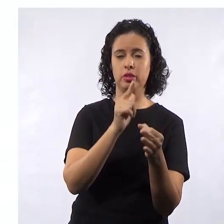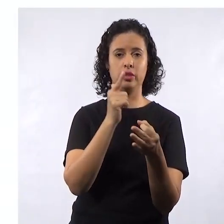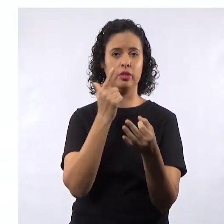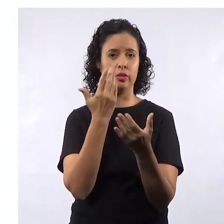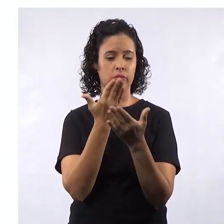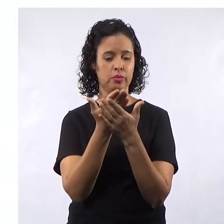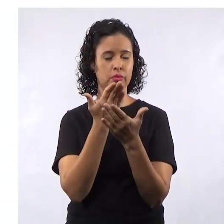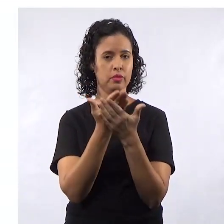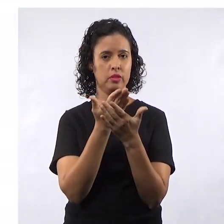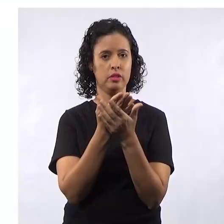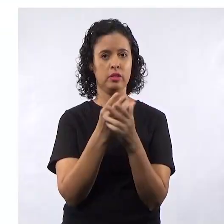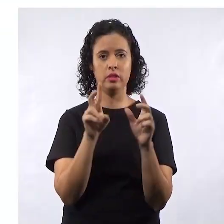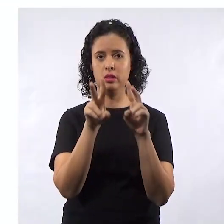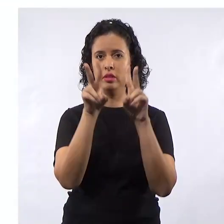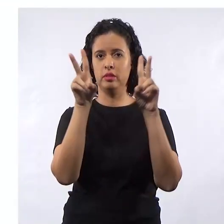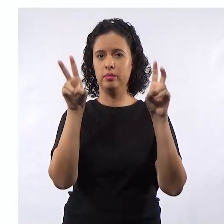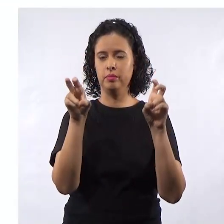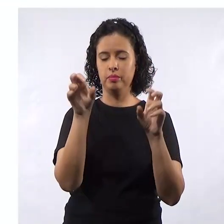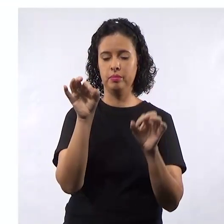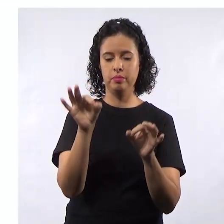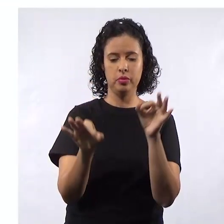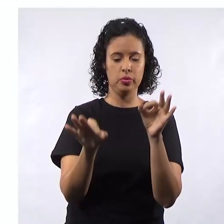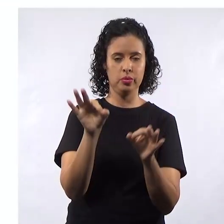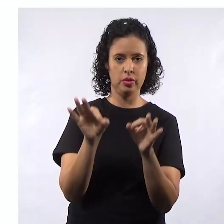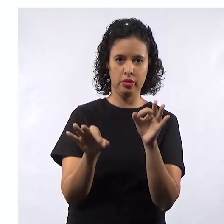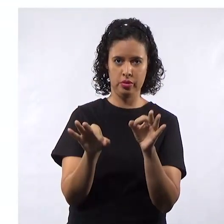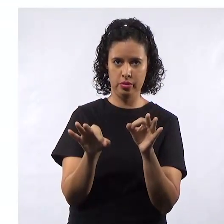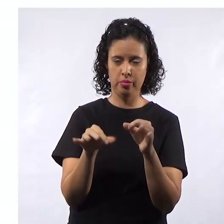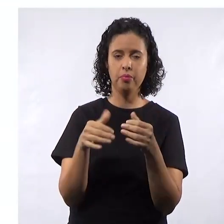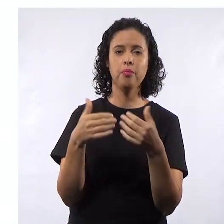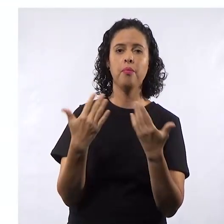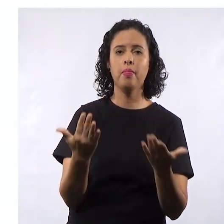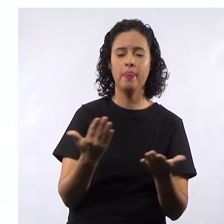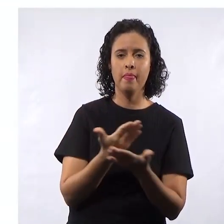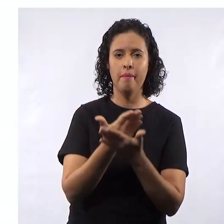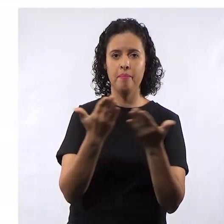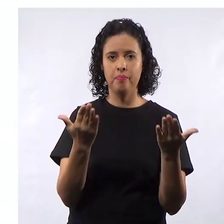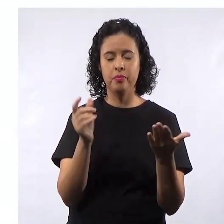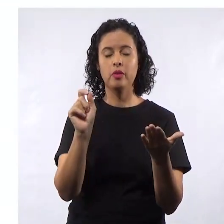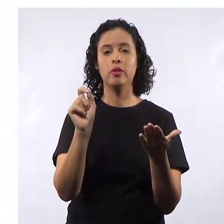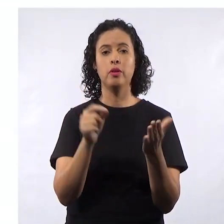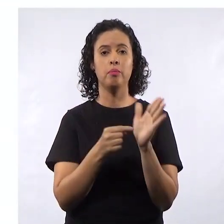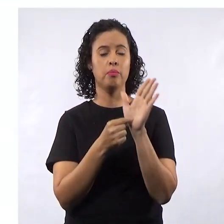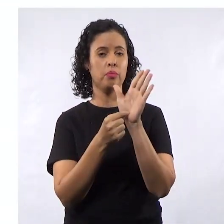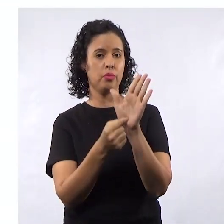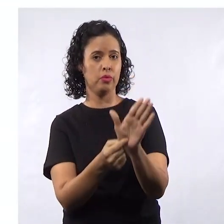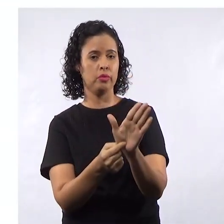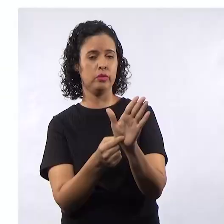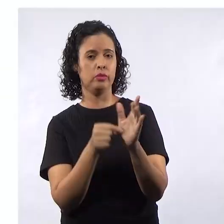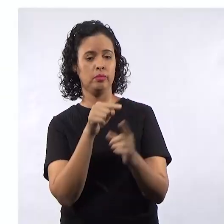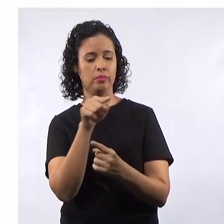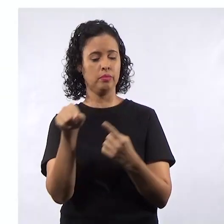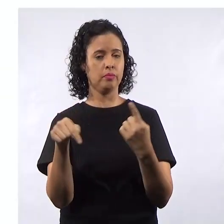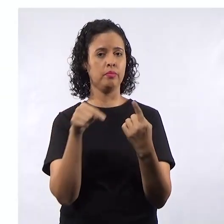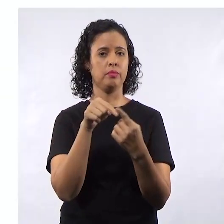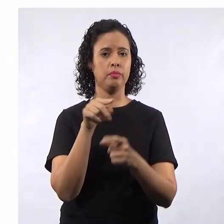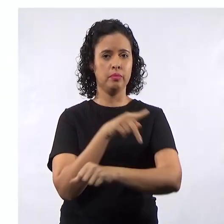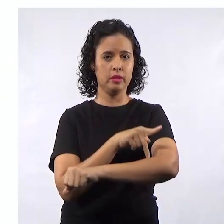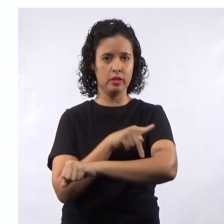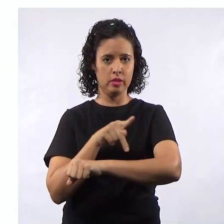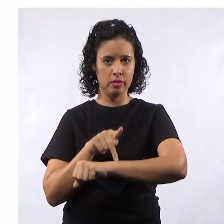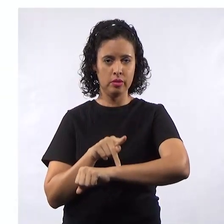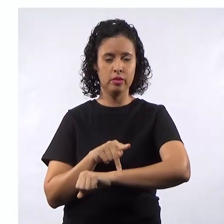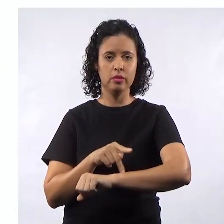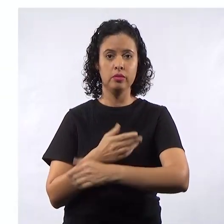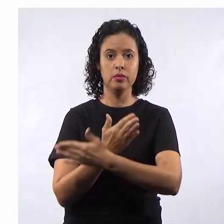temática. Conseguem perceber aqui a importância? Porque a partir do momento que a gente traz essa finalidade pedagógica dentro desse conteúdo,